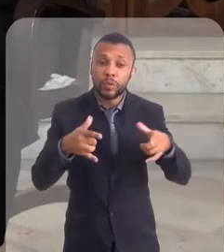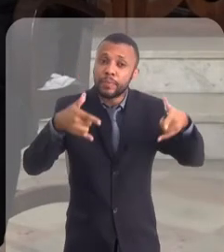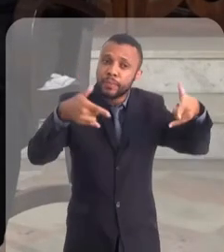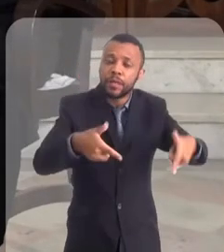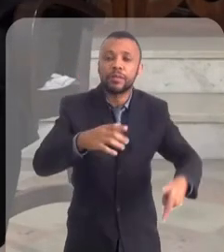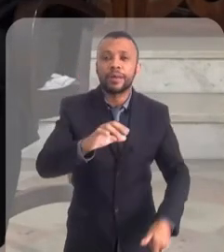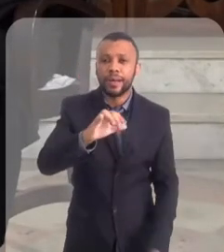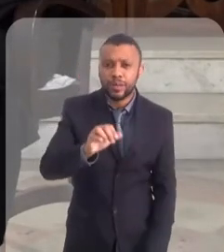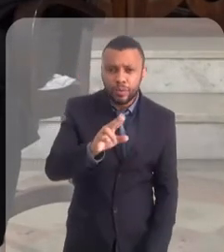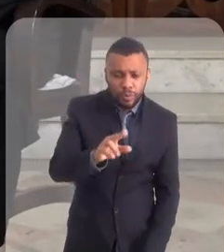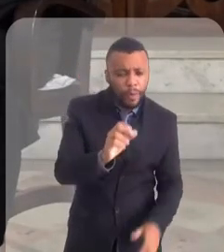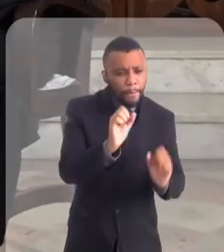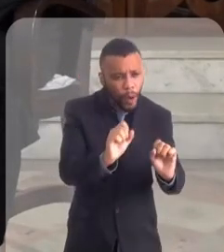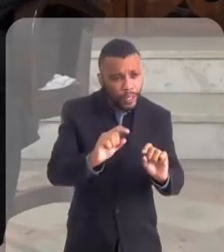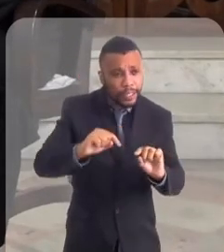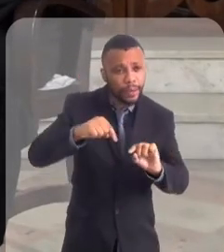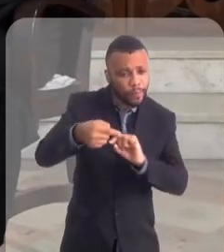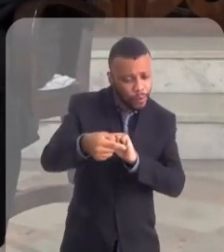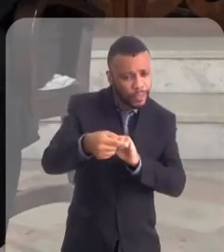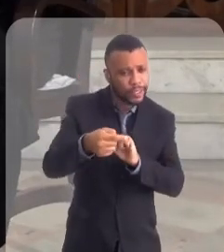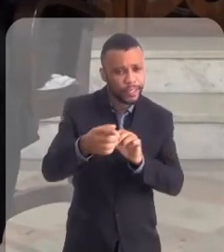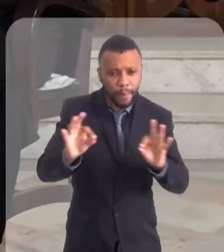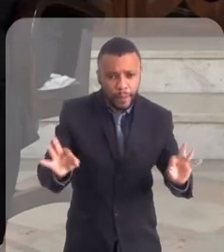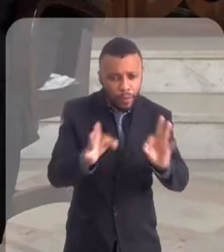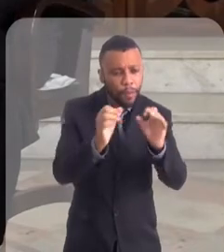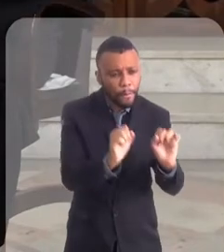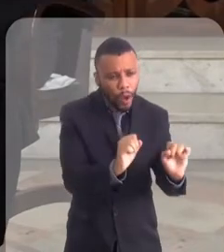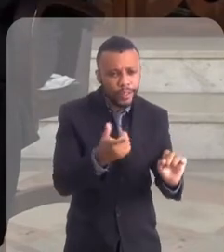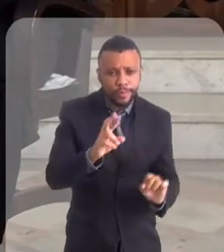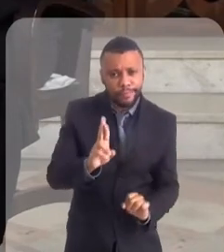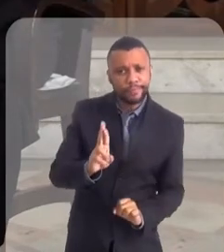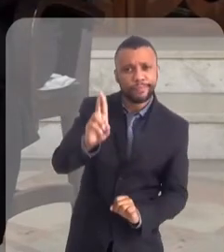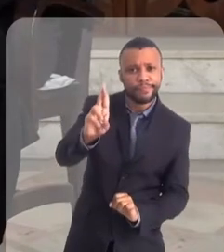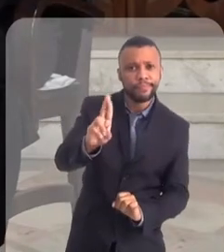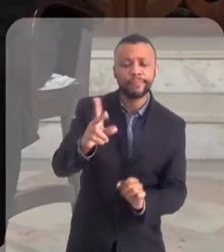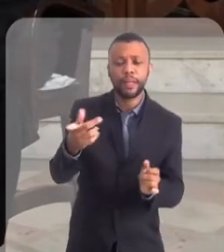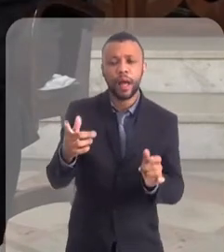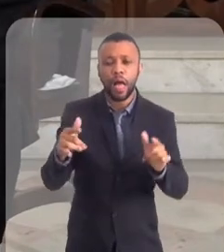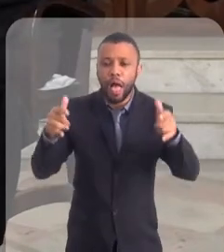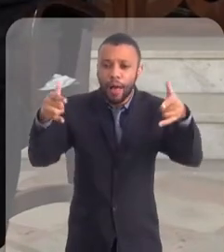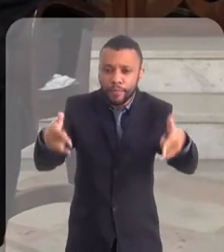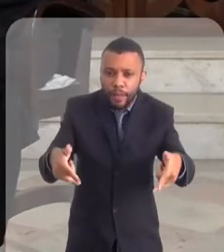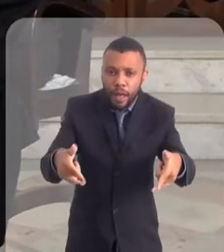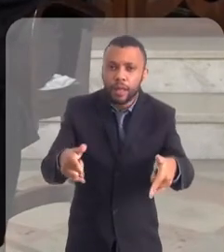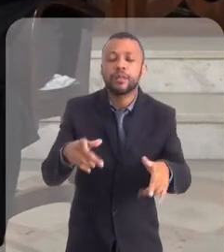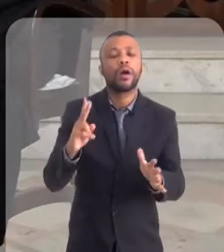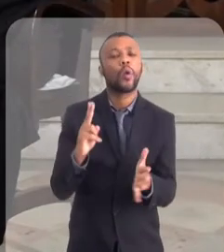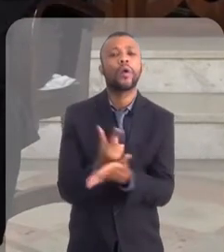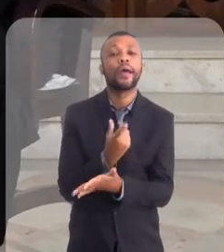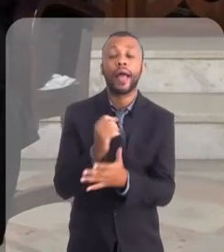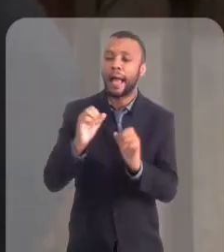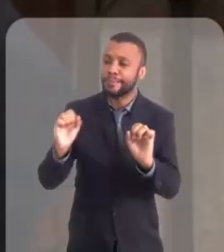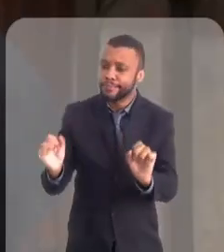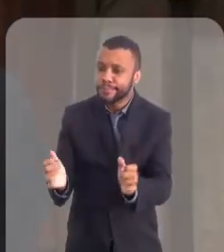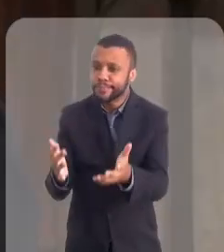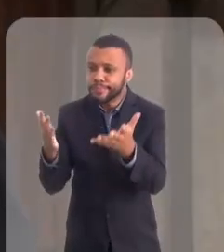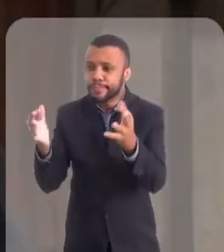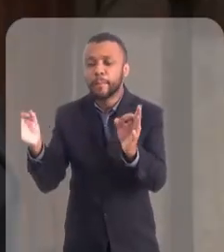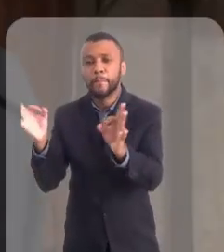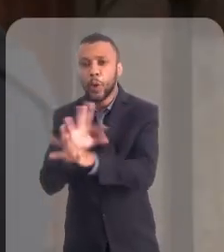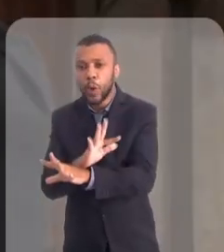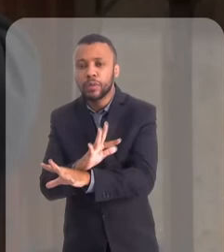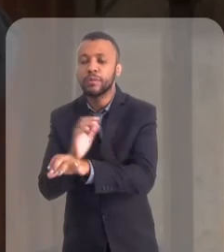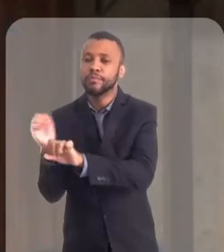cemitério Caju, aí perto. Tem como depois da missa, 1h30, fazer o funeral desta pessoa? Então, o que acontece? Terminei